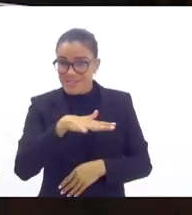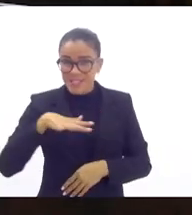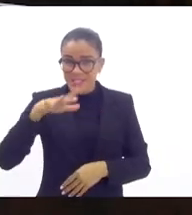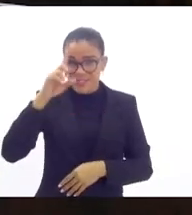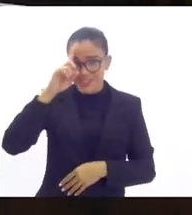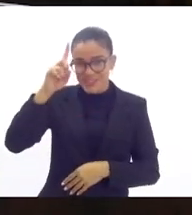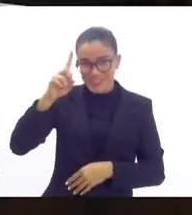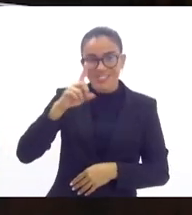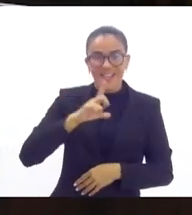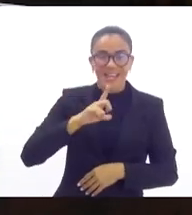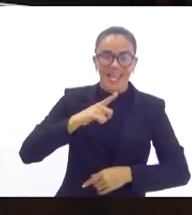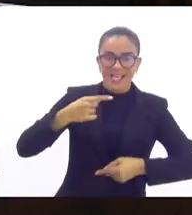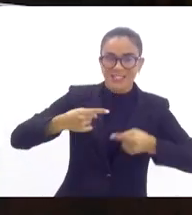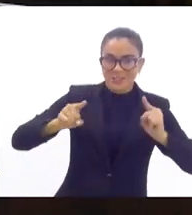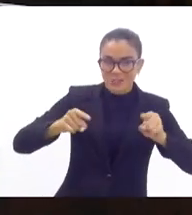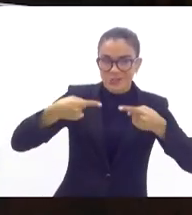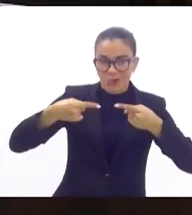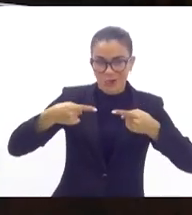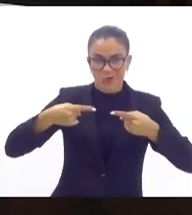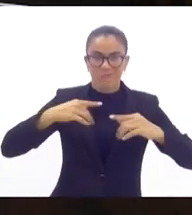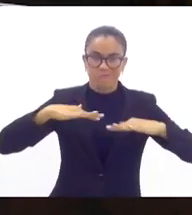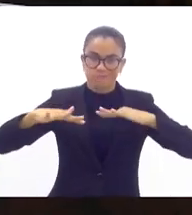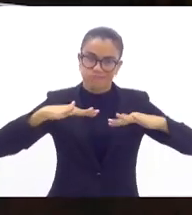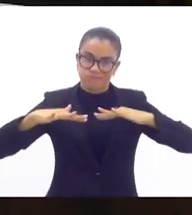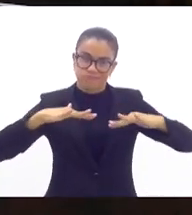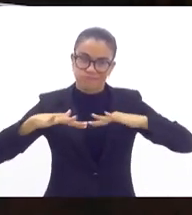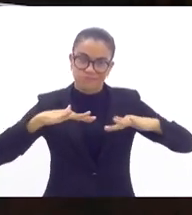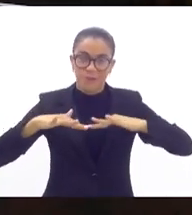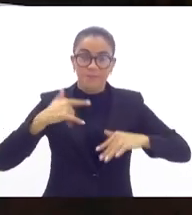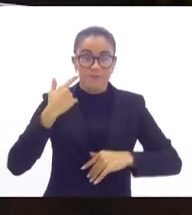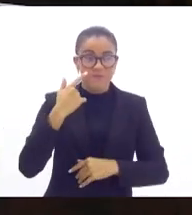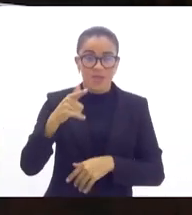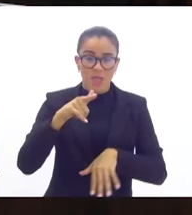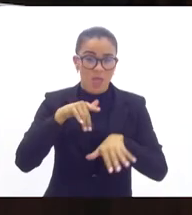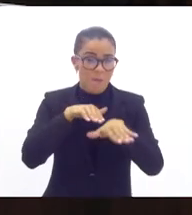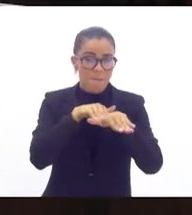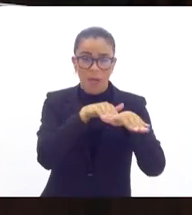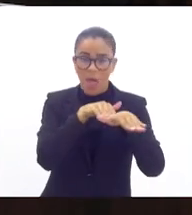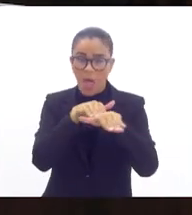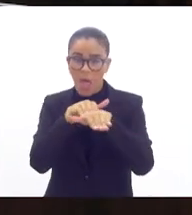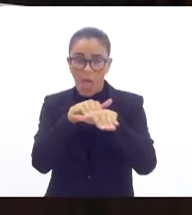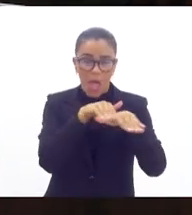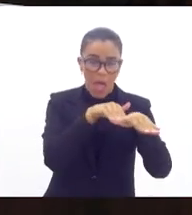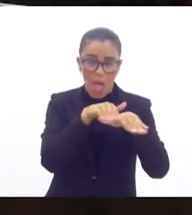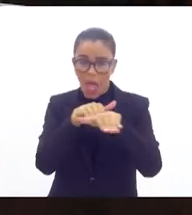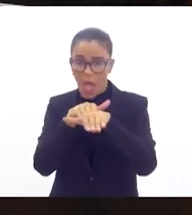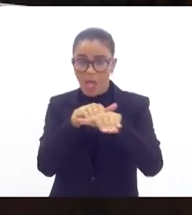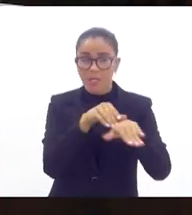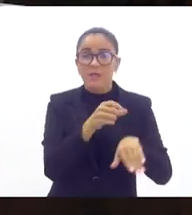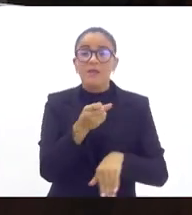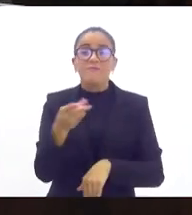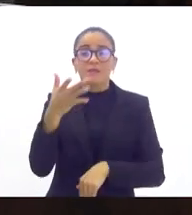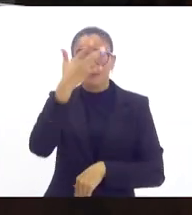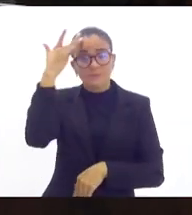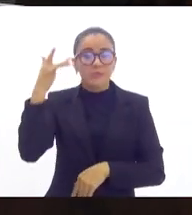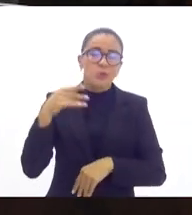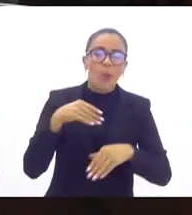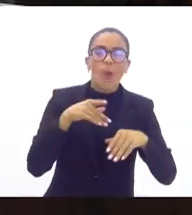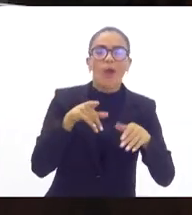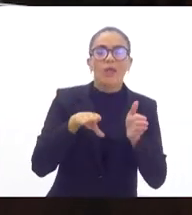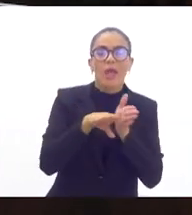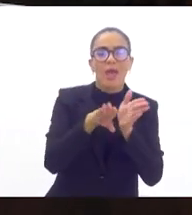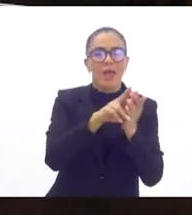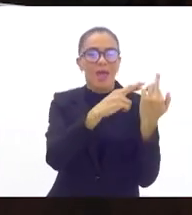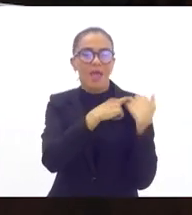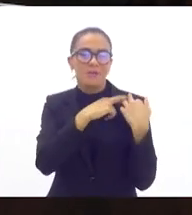dia de jogos o tumulto excessivo que tem de veículos e aquele número de flanelinhas brigando para estacionar na porta